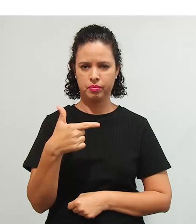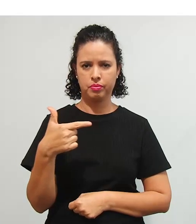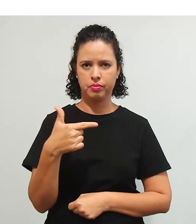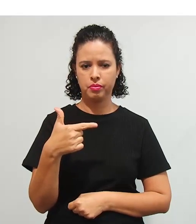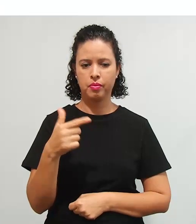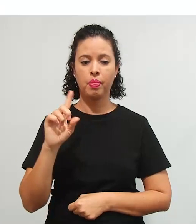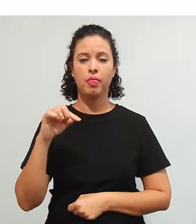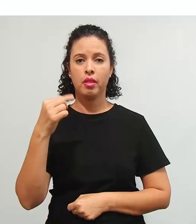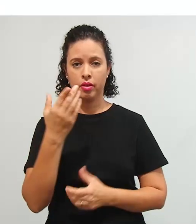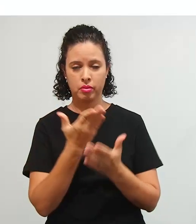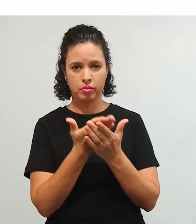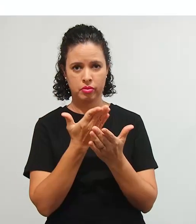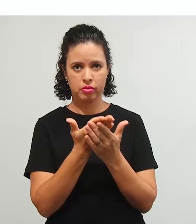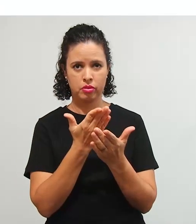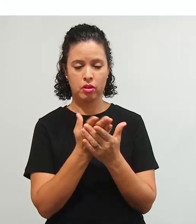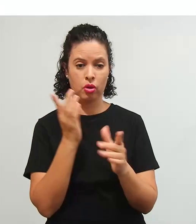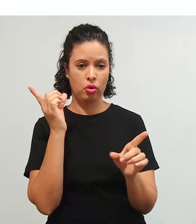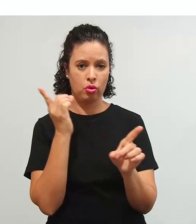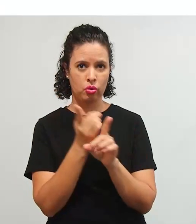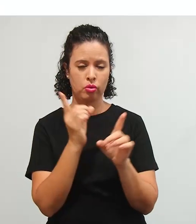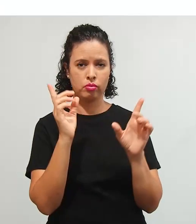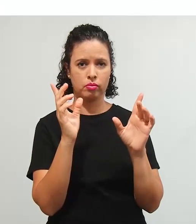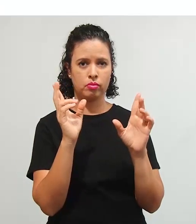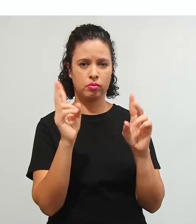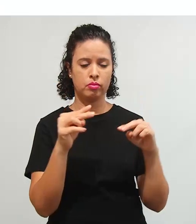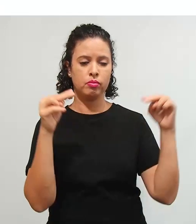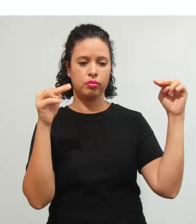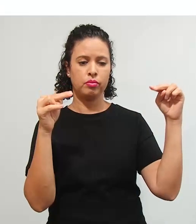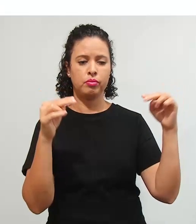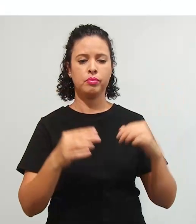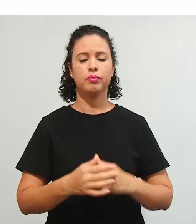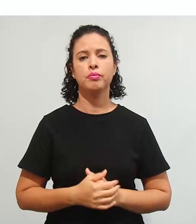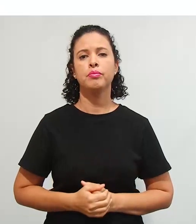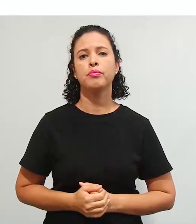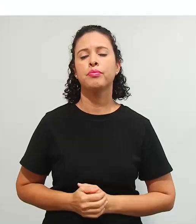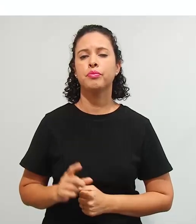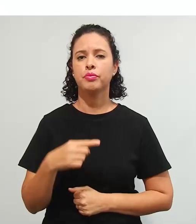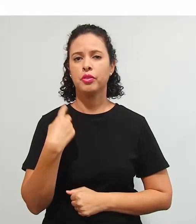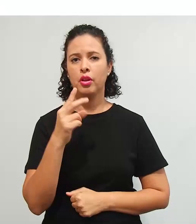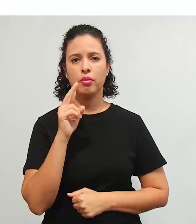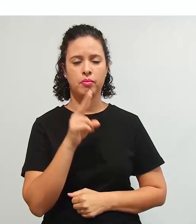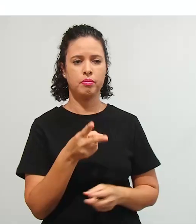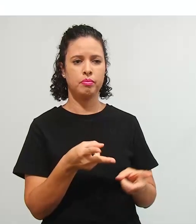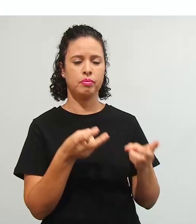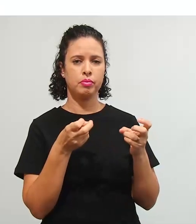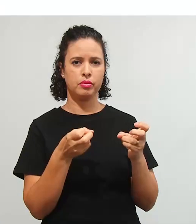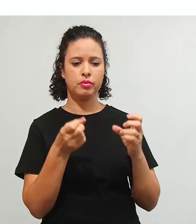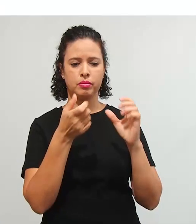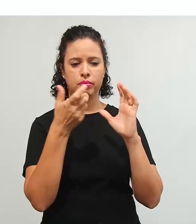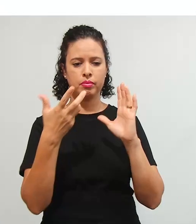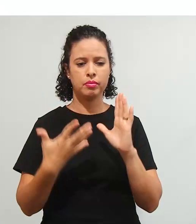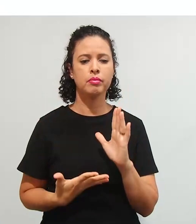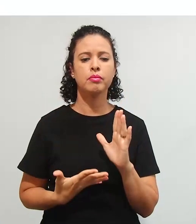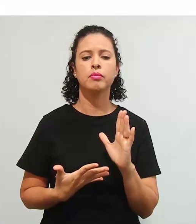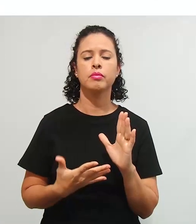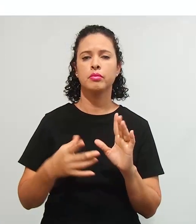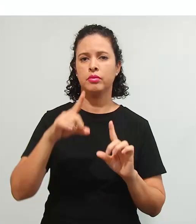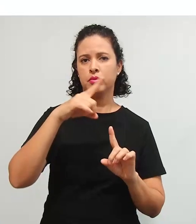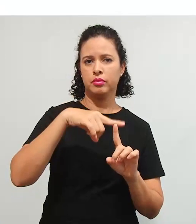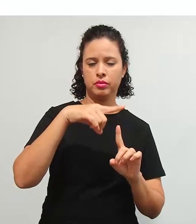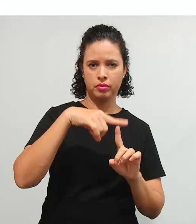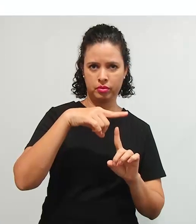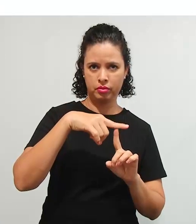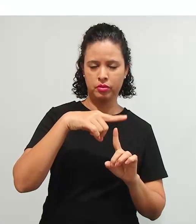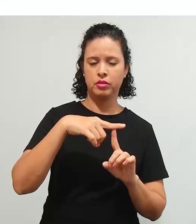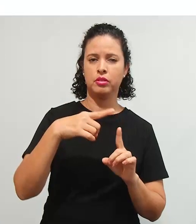lá nos nossos encontros síncronos. Então, a gente viu classificação da receita orçamentária por